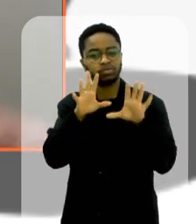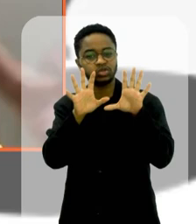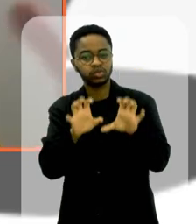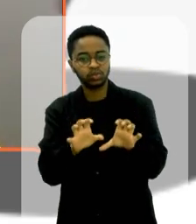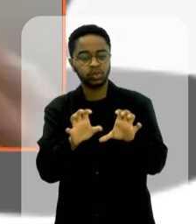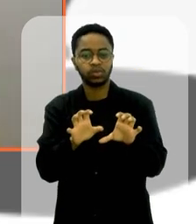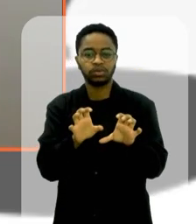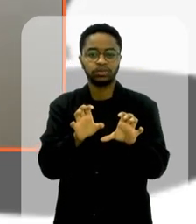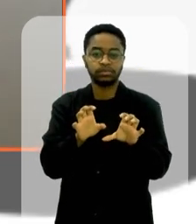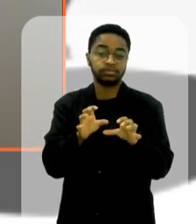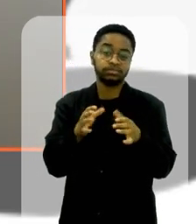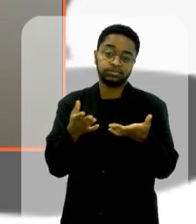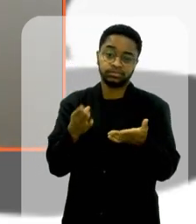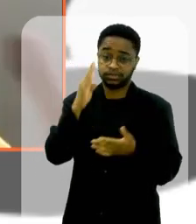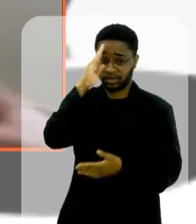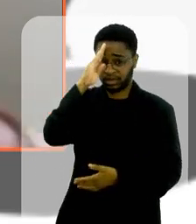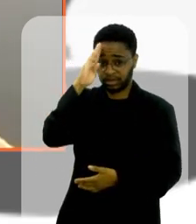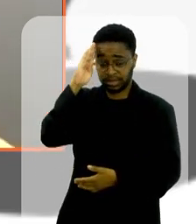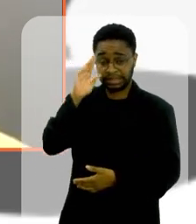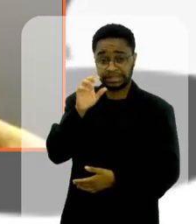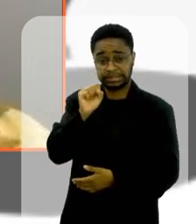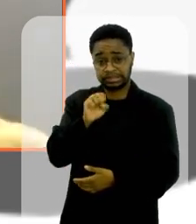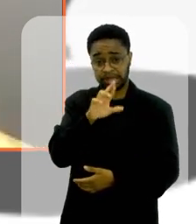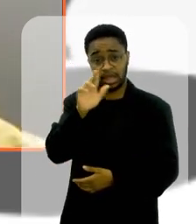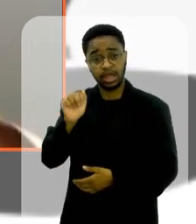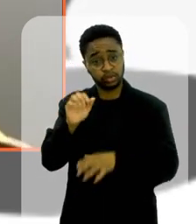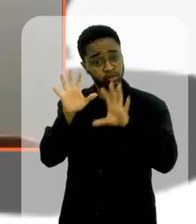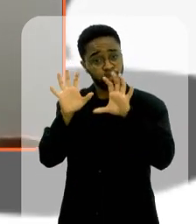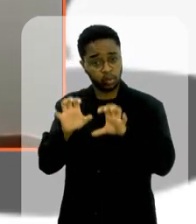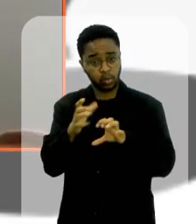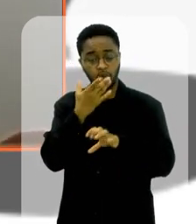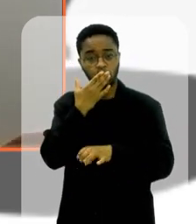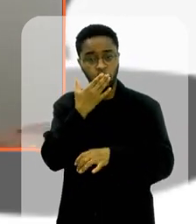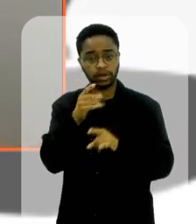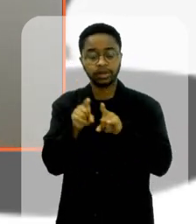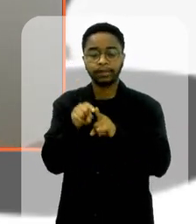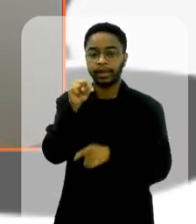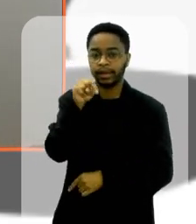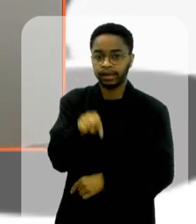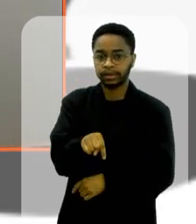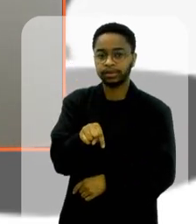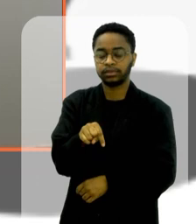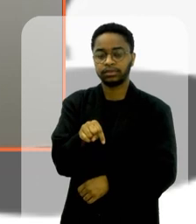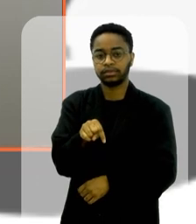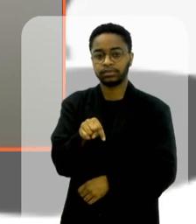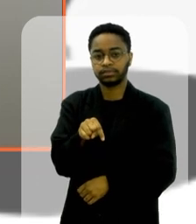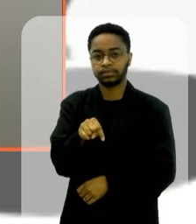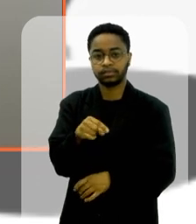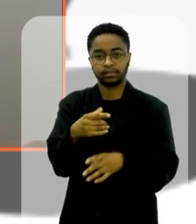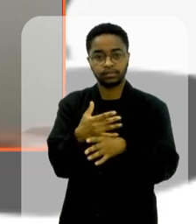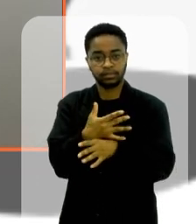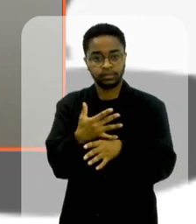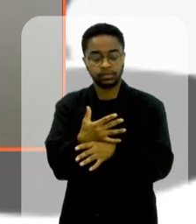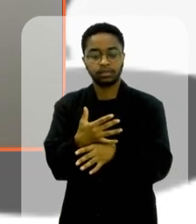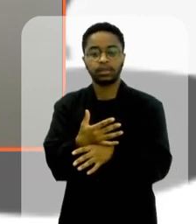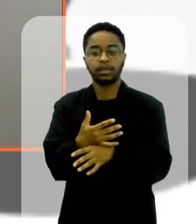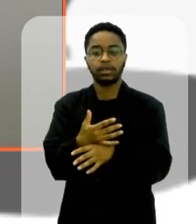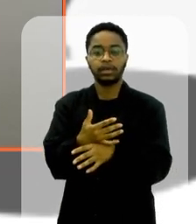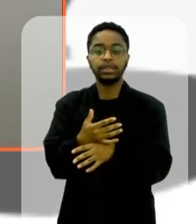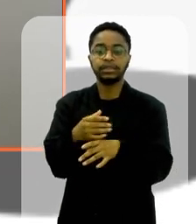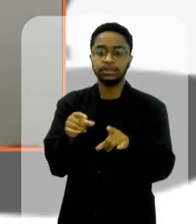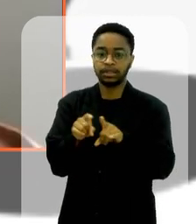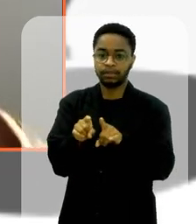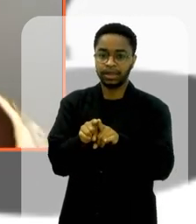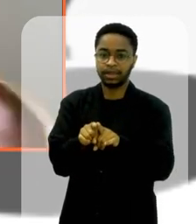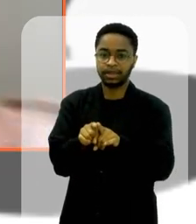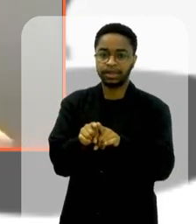escuro, né? A Academia do Município da Serra Escuro. Aqui, a Academia é aqui da cidade Venda Nova